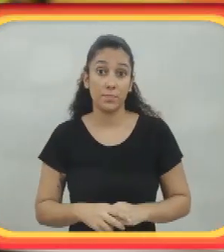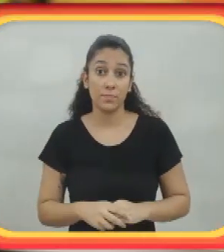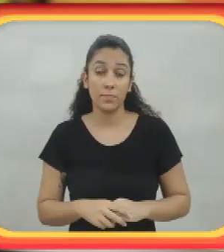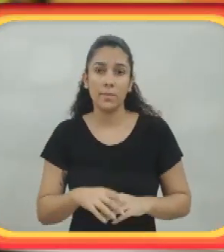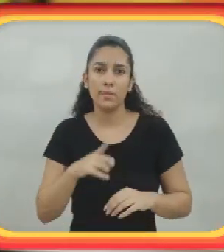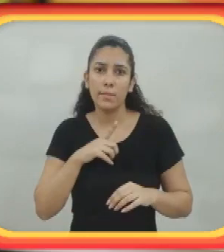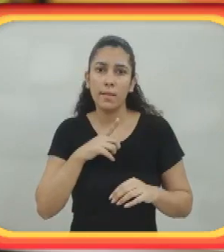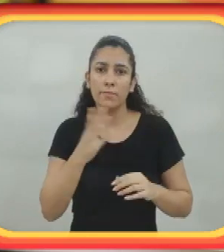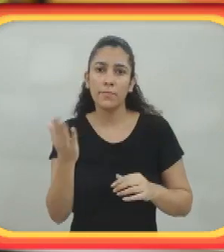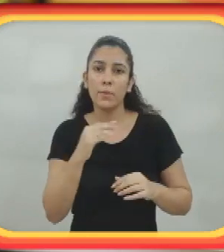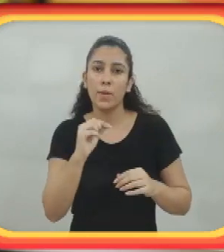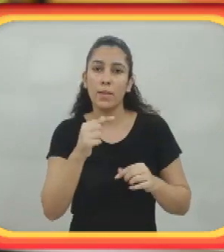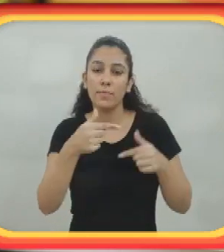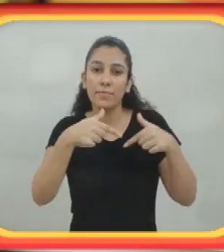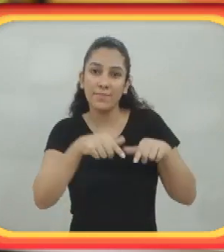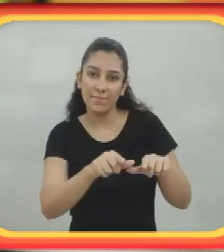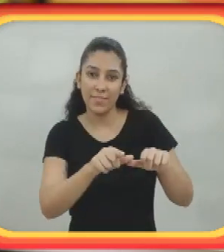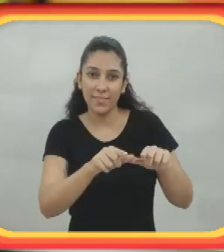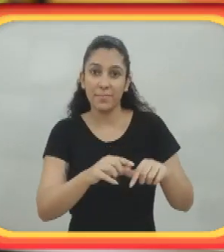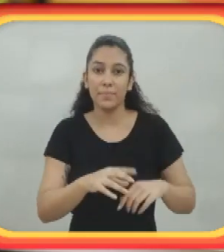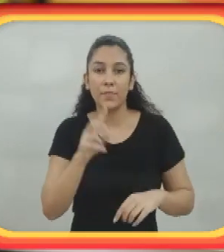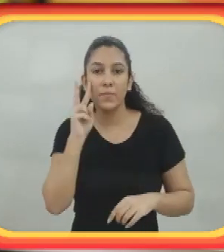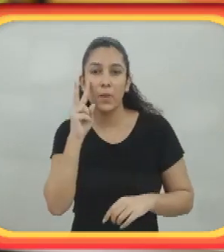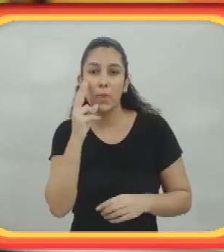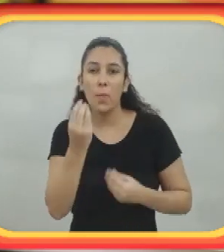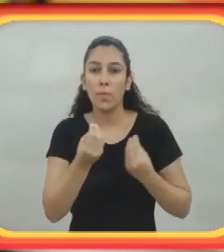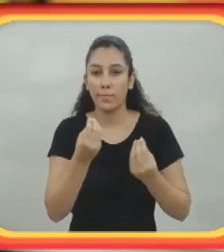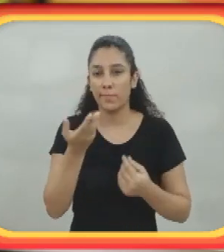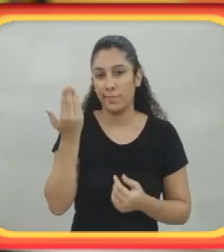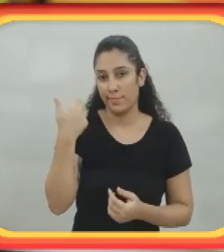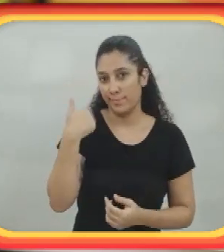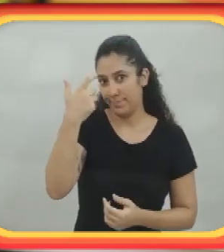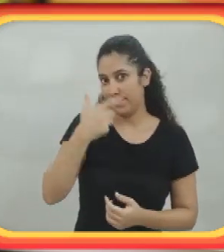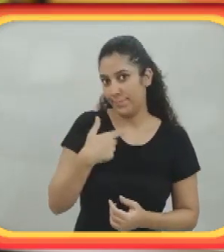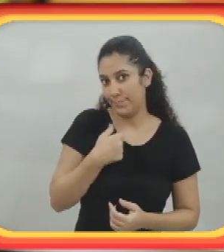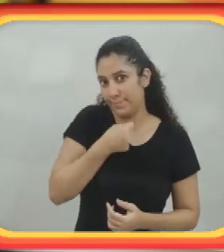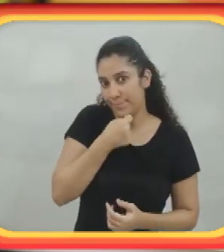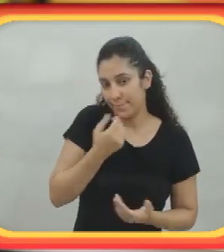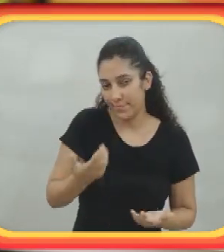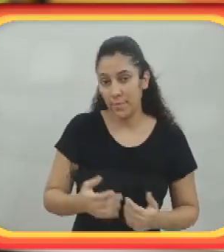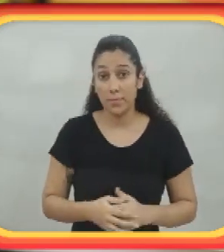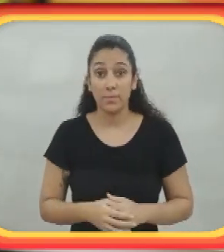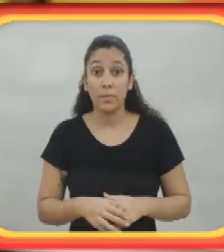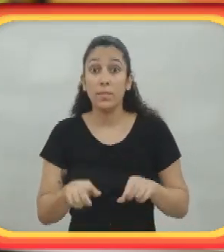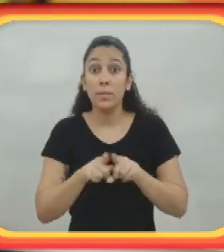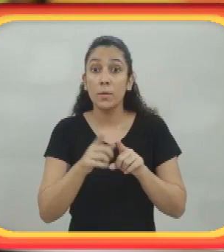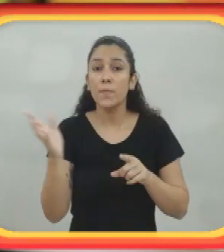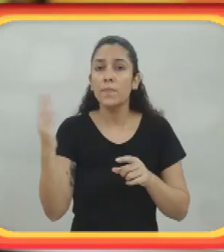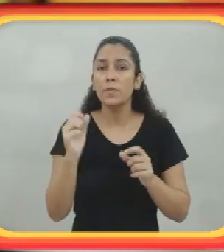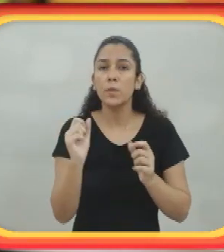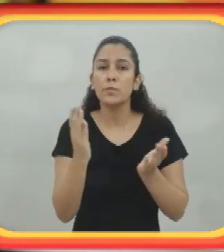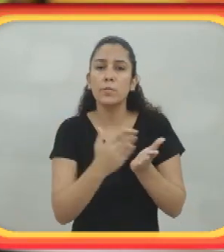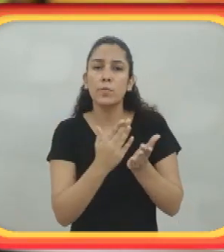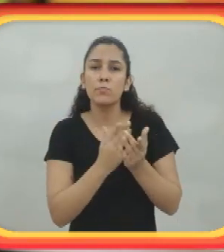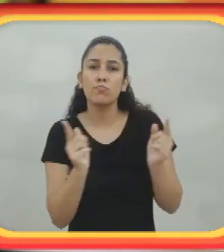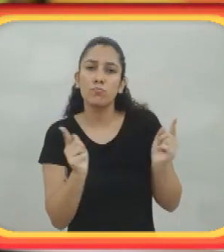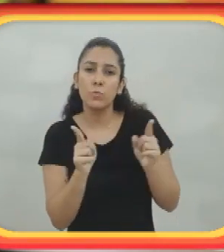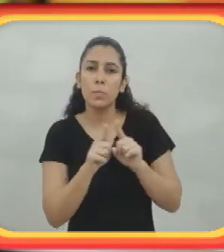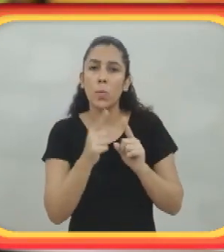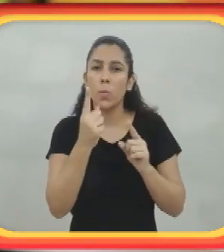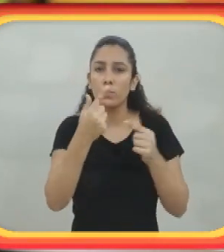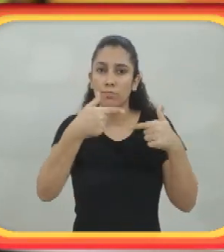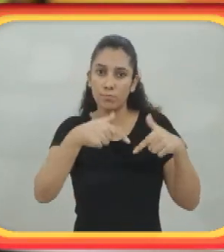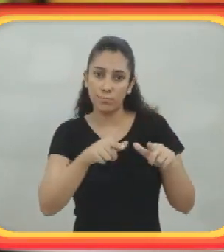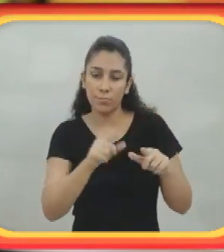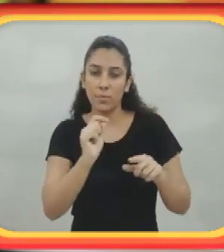bancas de jornal de contos da Disney, que vinha com uma fita cassete, para você ver como eu sou velho,